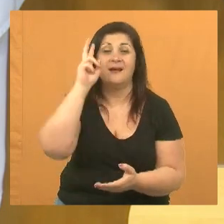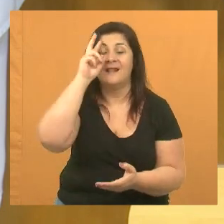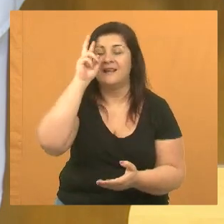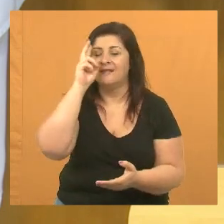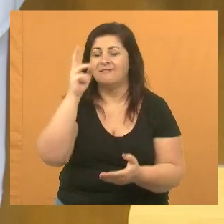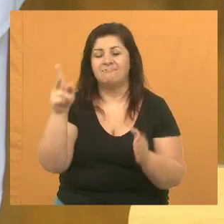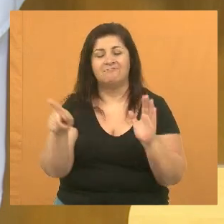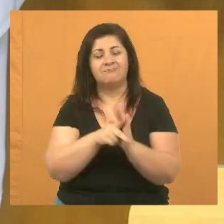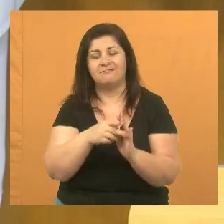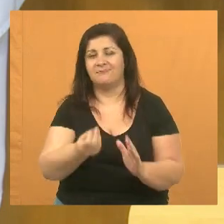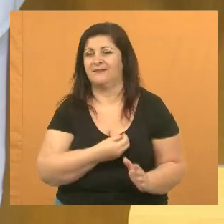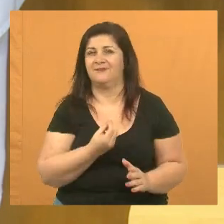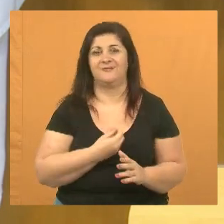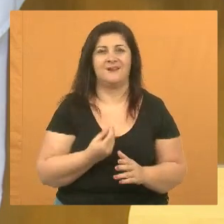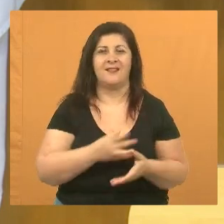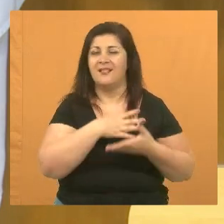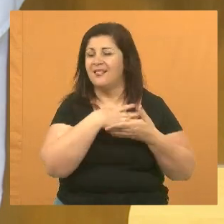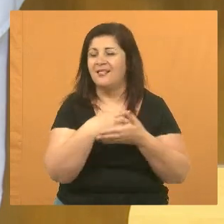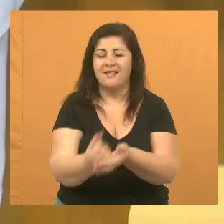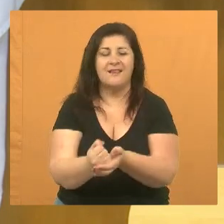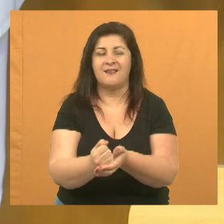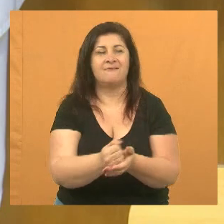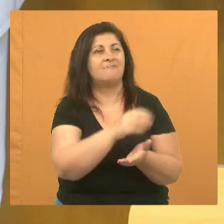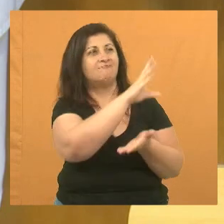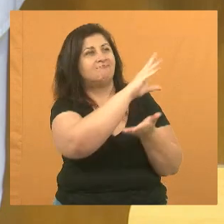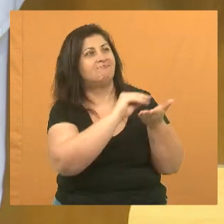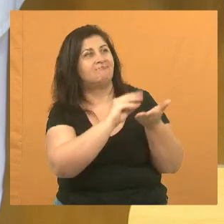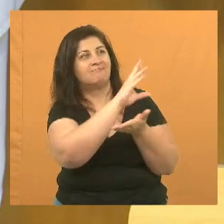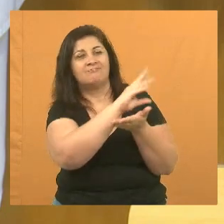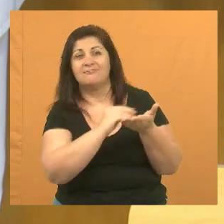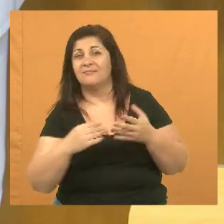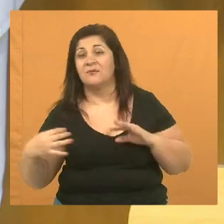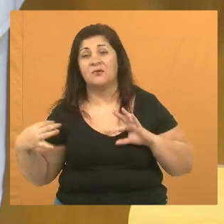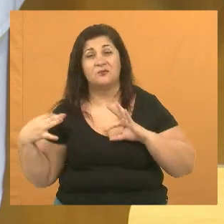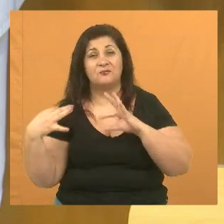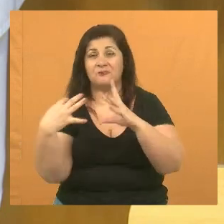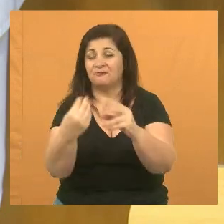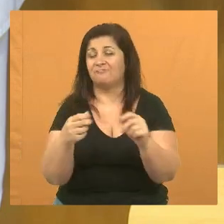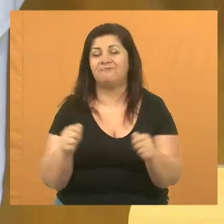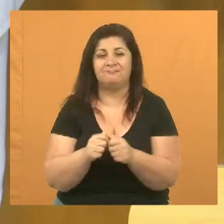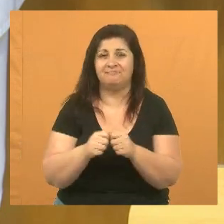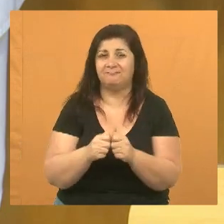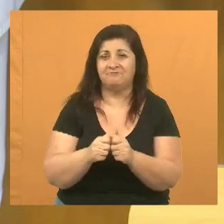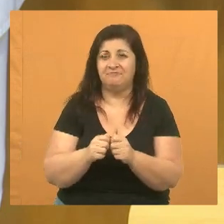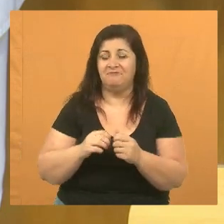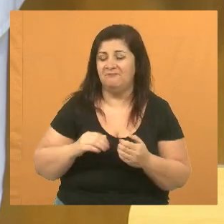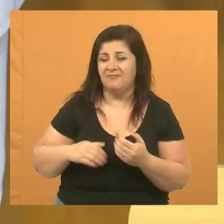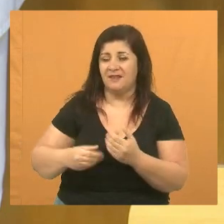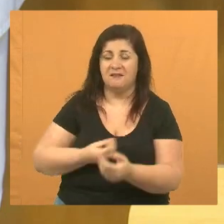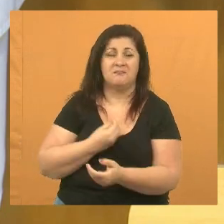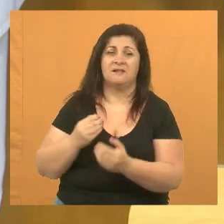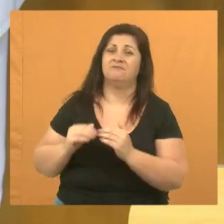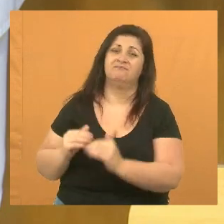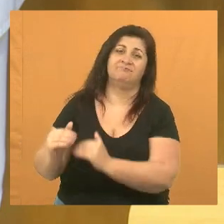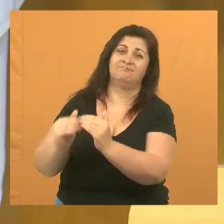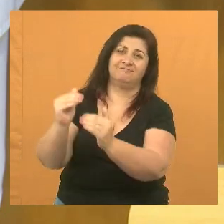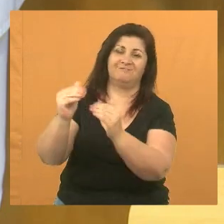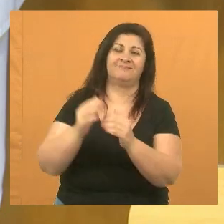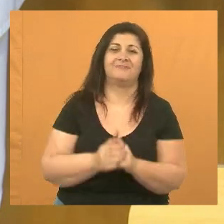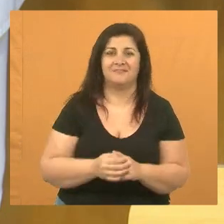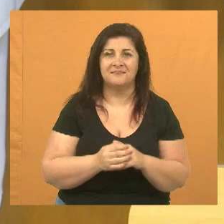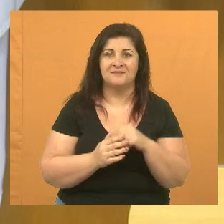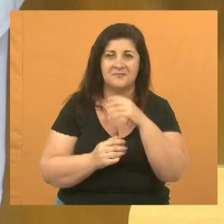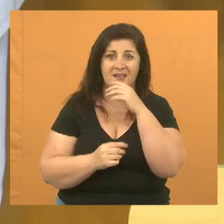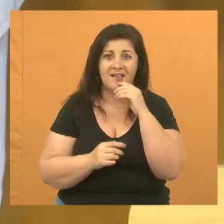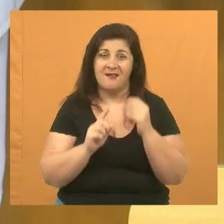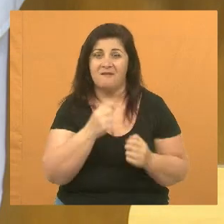vida, nos carregam nas referências em tudo aquilo que vão realizando pelo mundo afora. E